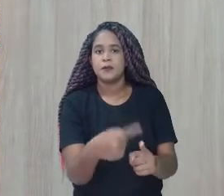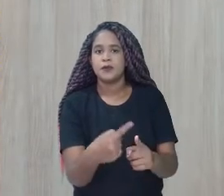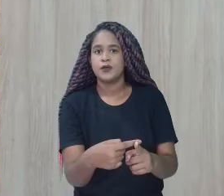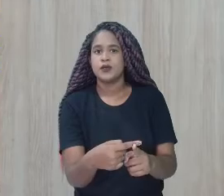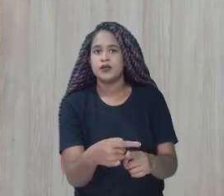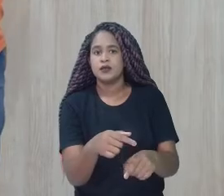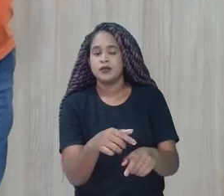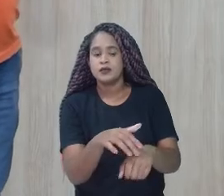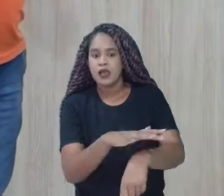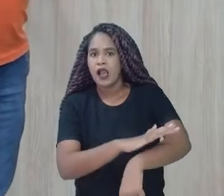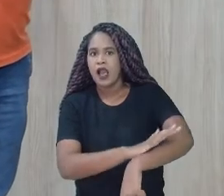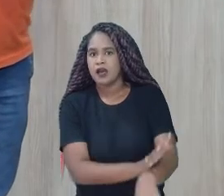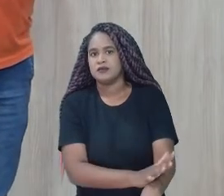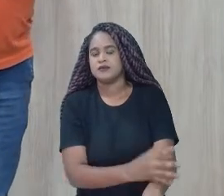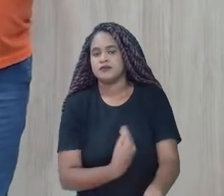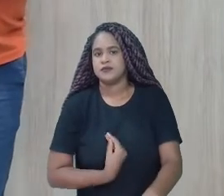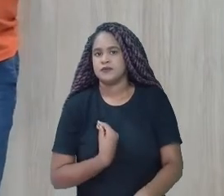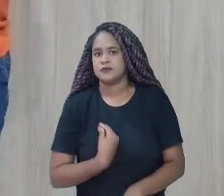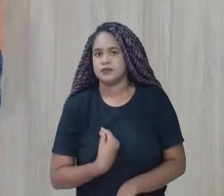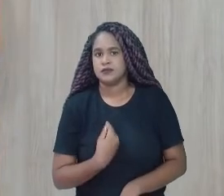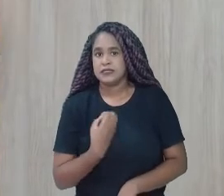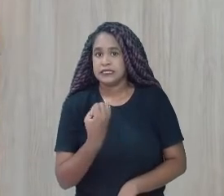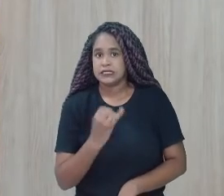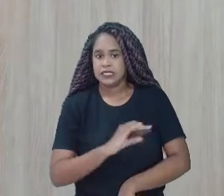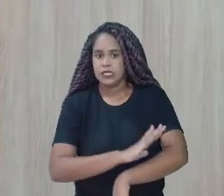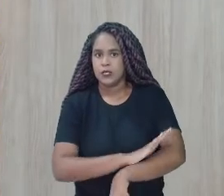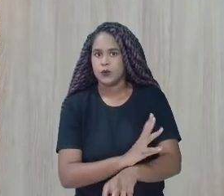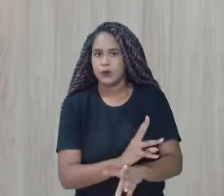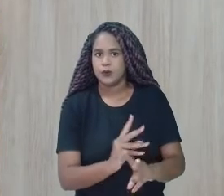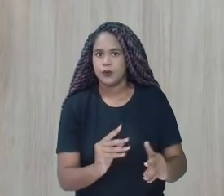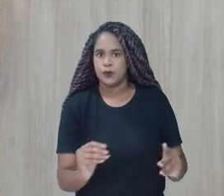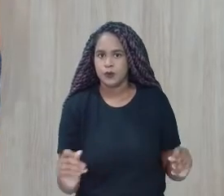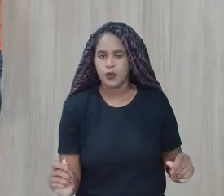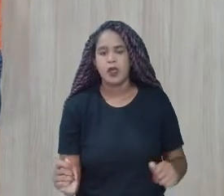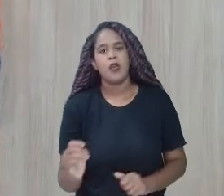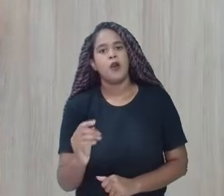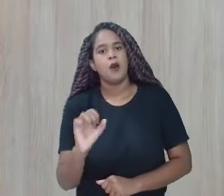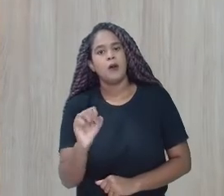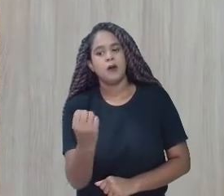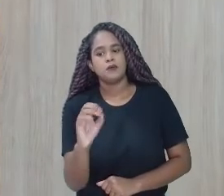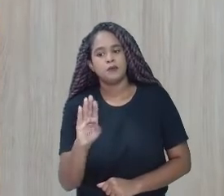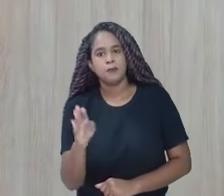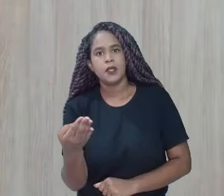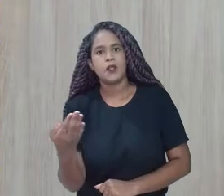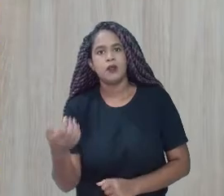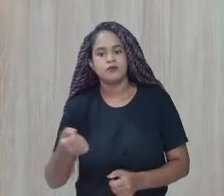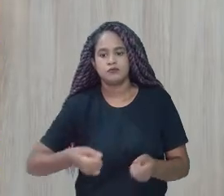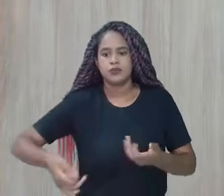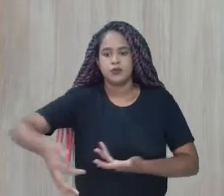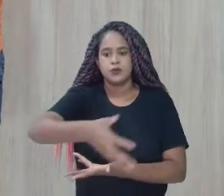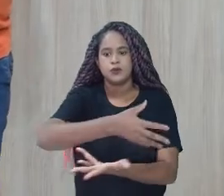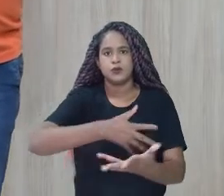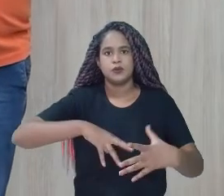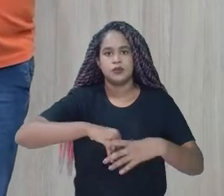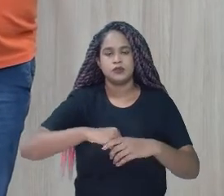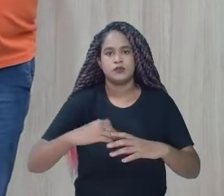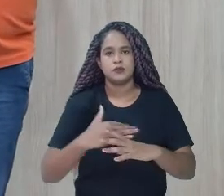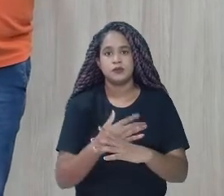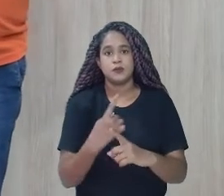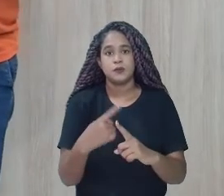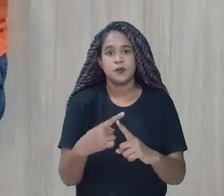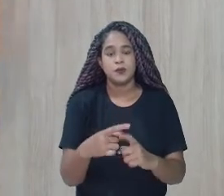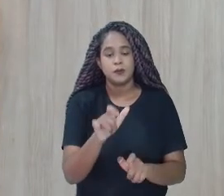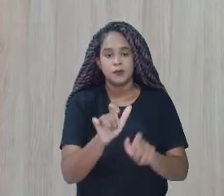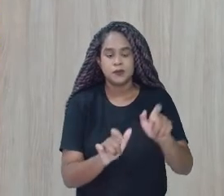apenas porque existe ainda essa questão do racismo, né, que faz com que negros eles tenham algo em torno de